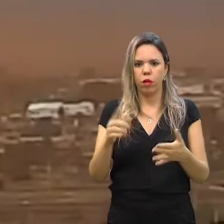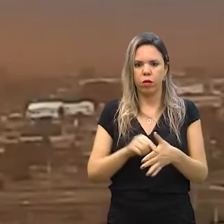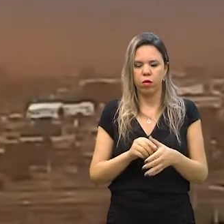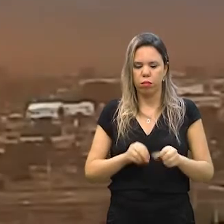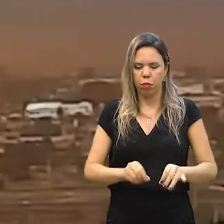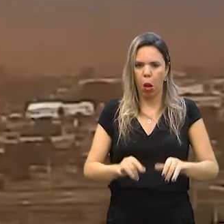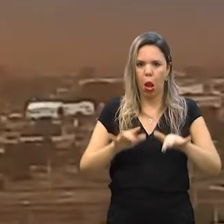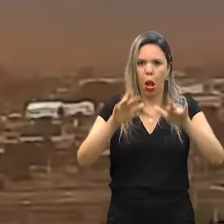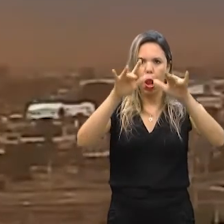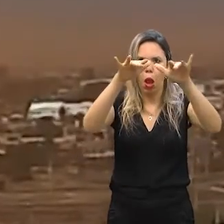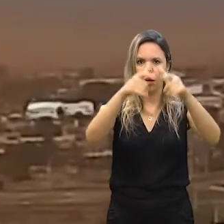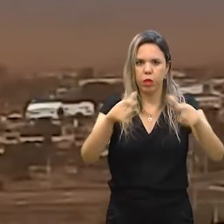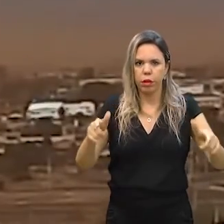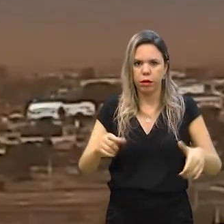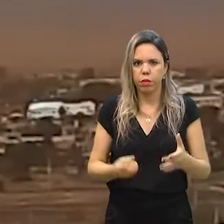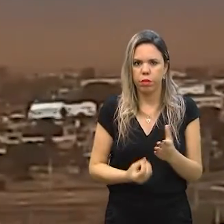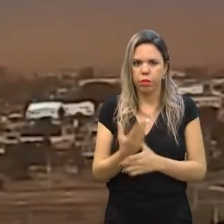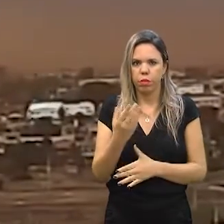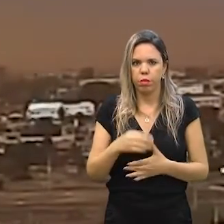ainda maiores para